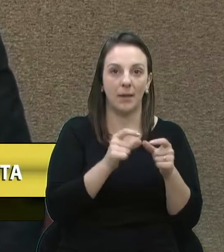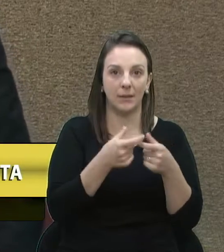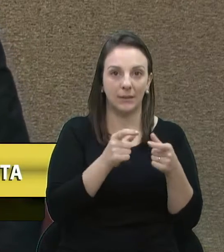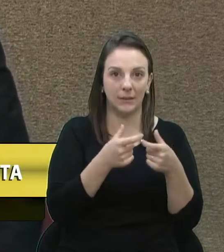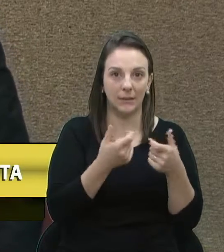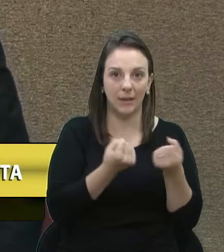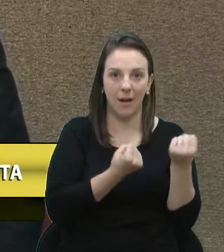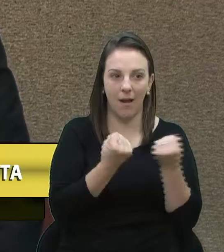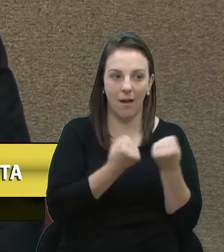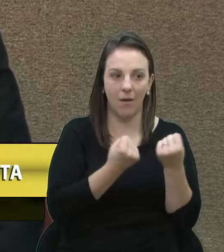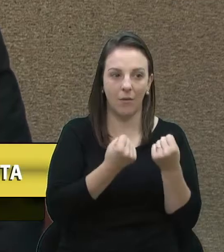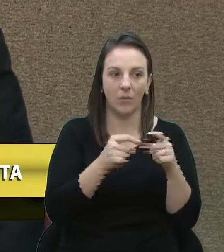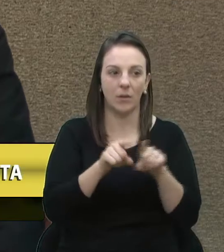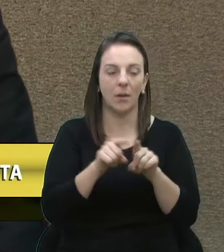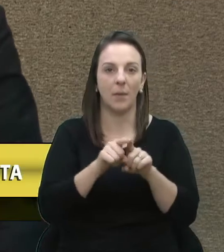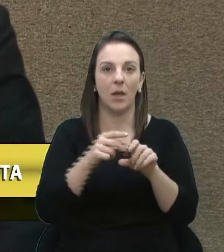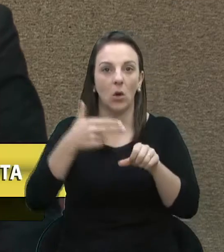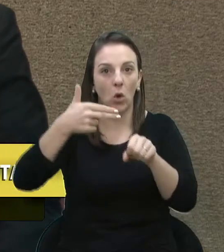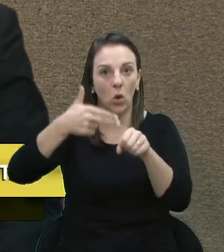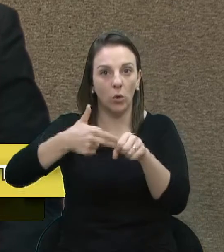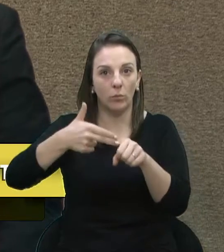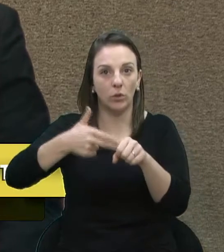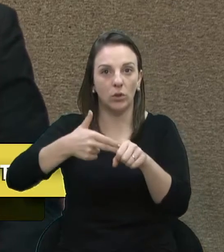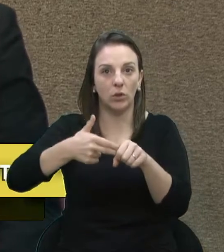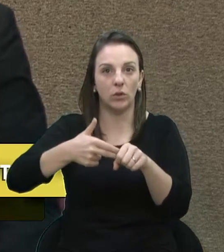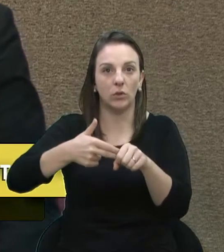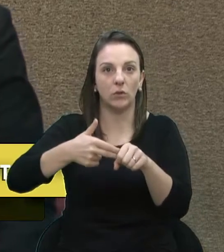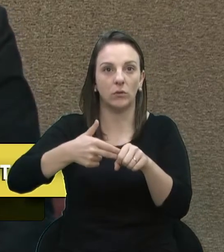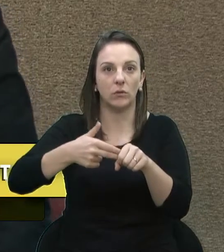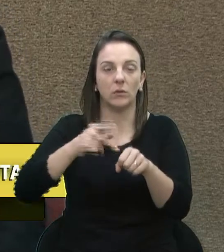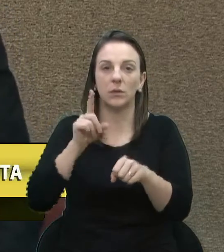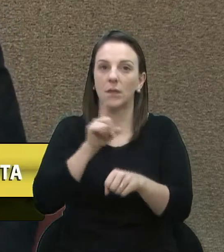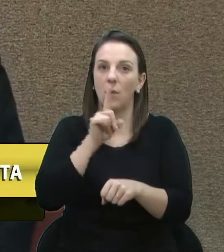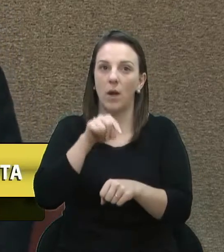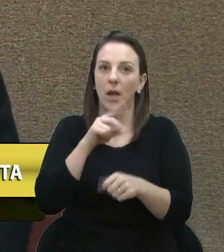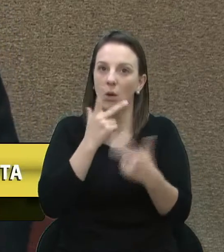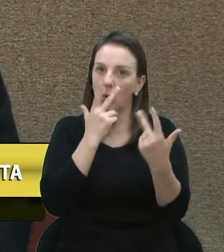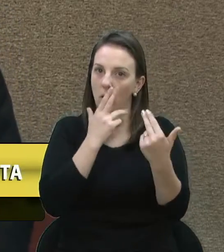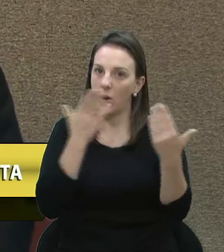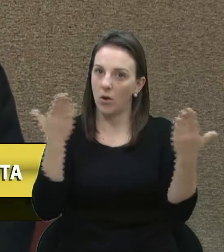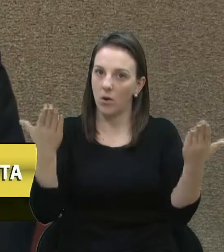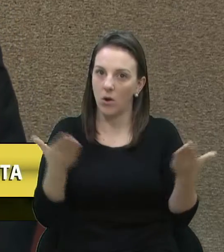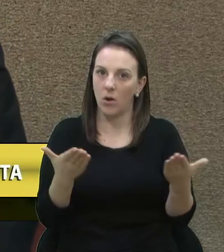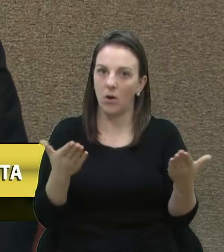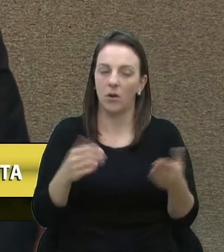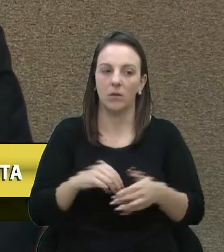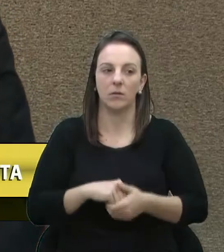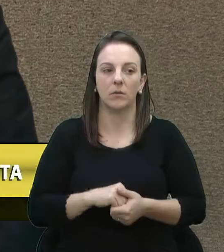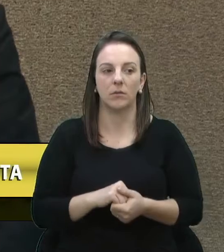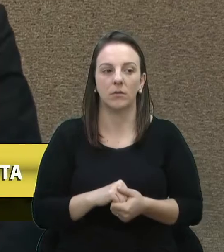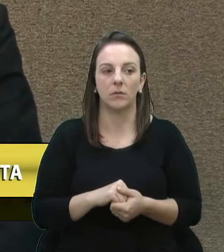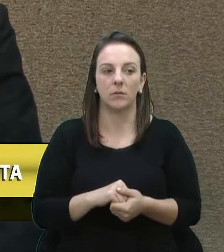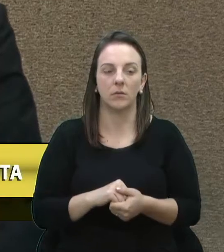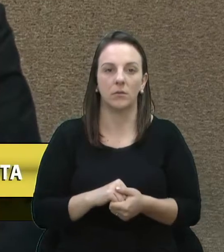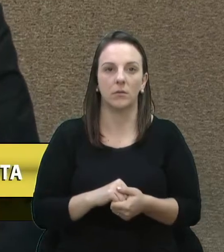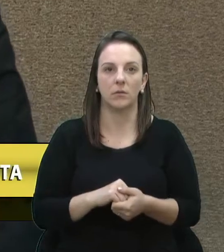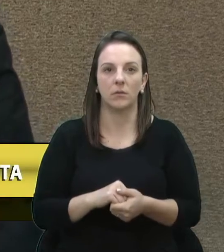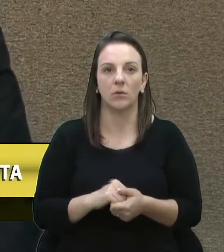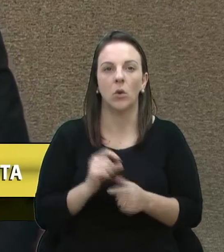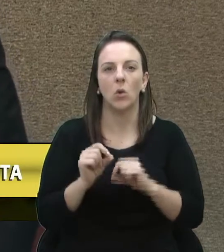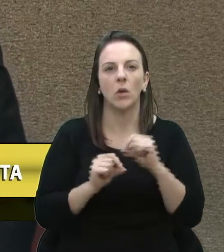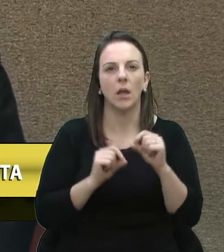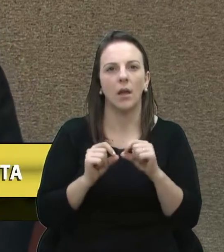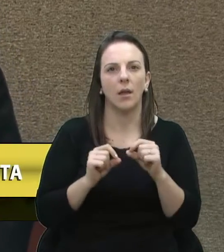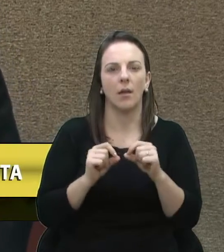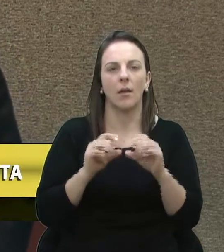preço do combustível, ele não era o mesmo que agora. Esse é o primeiro ponto. Então, aquilo que a Câmara fez